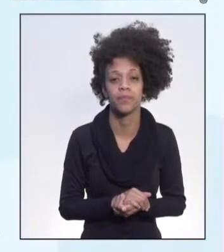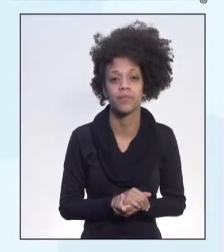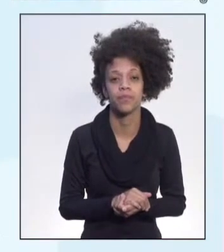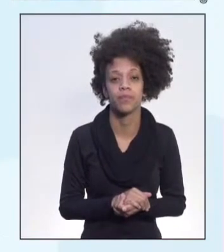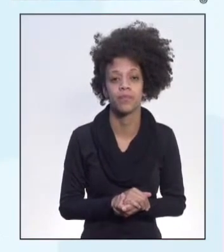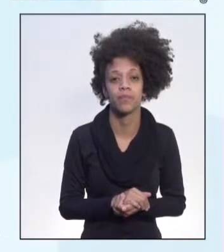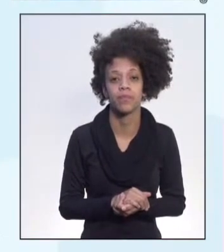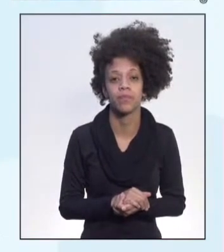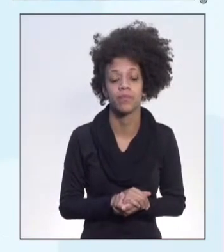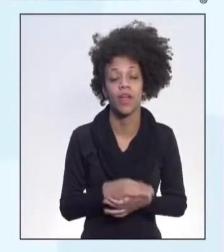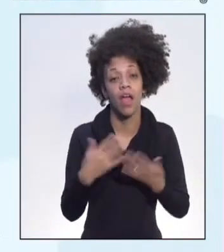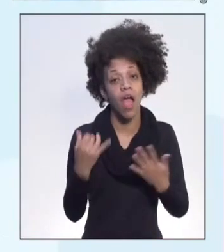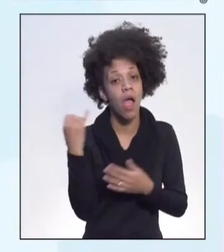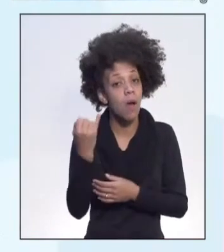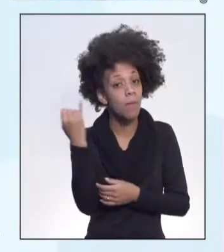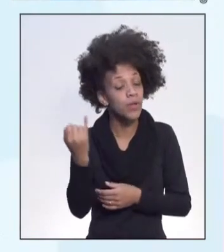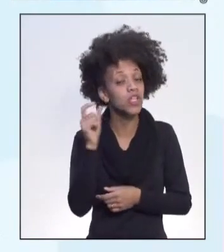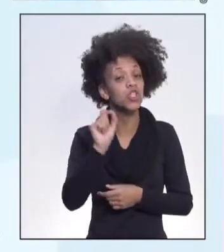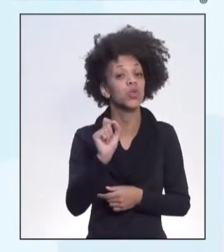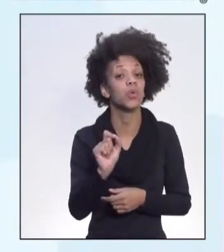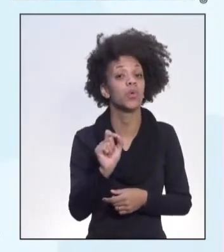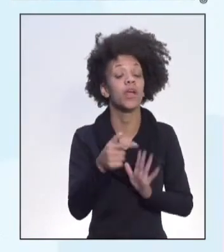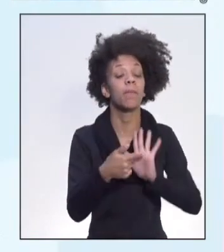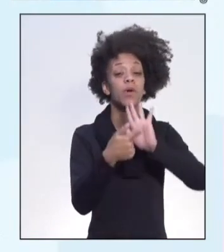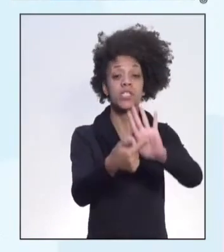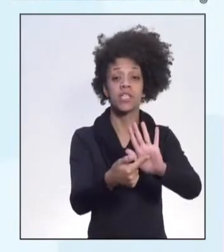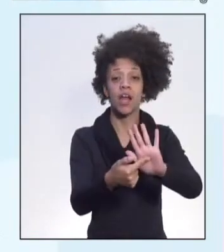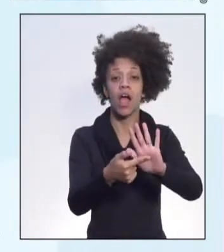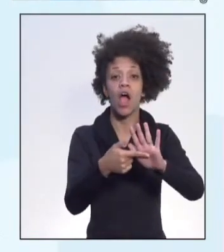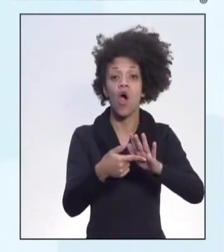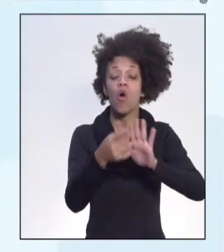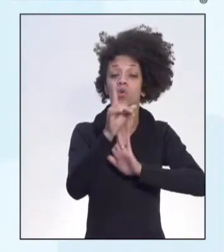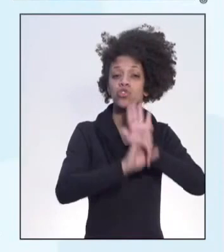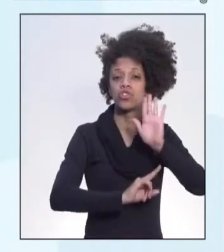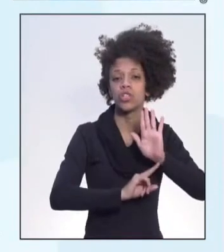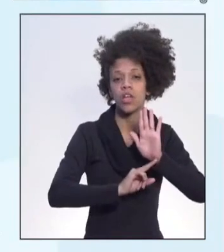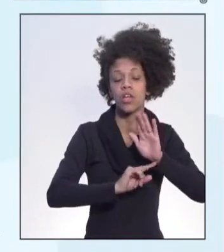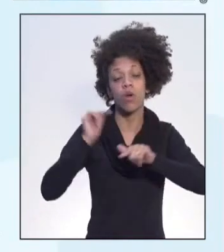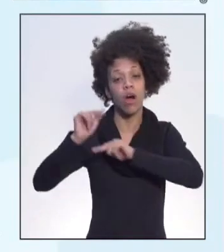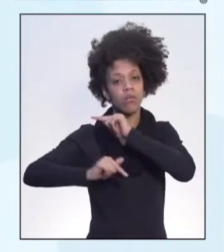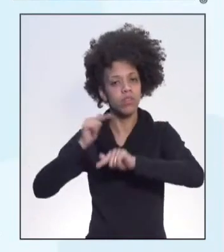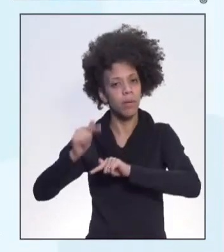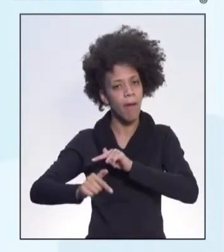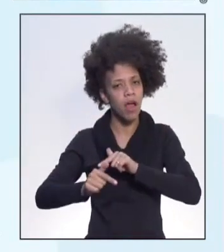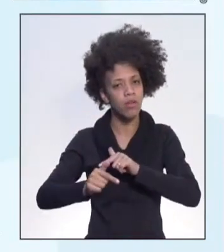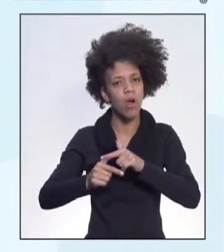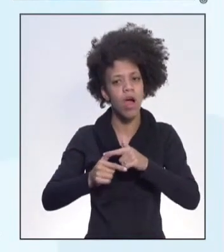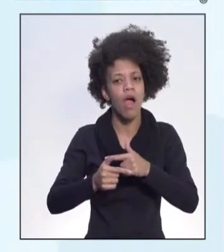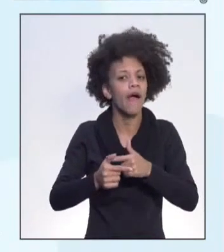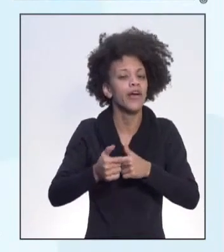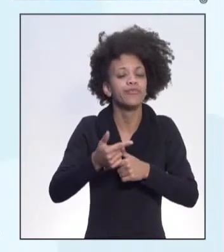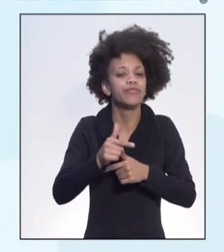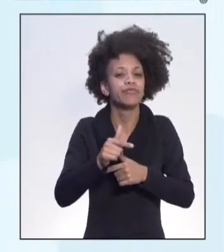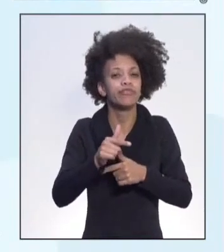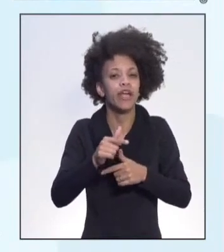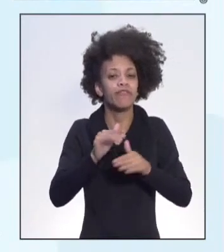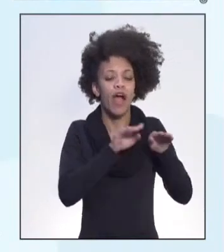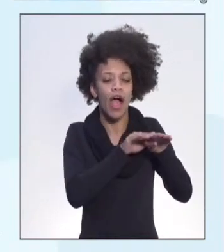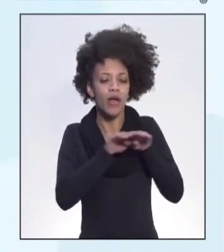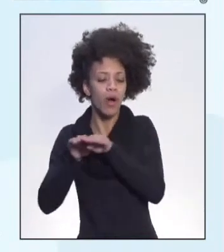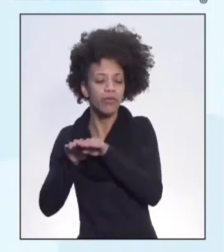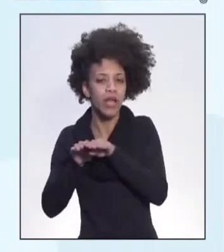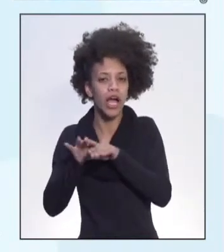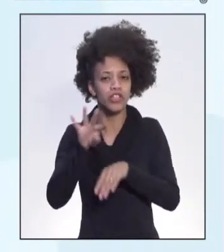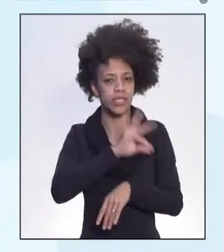E é importante aqui colocar esse dado, que o direito ao trabalho não garantiu a equidade, a